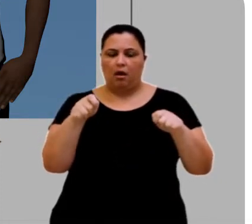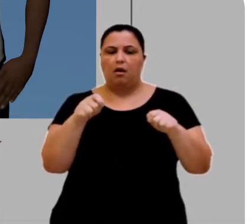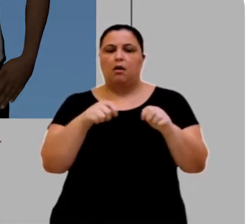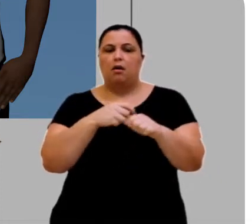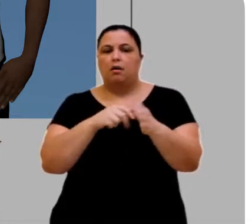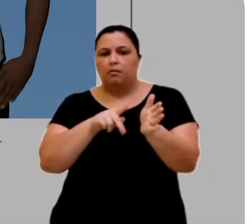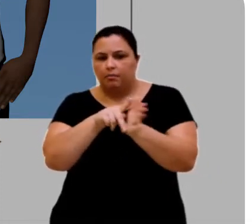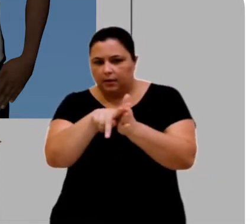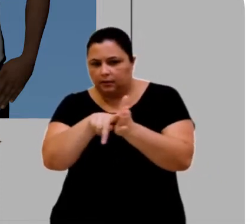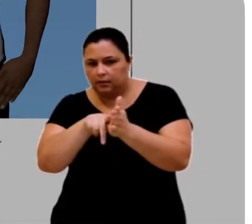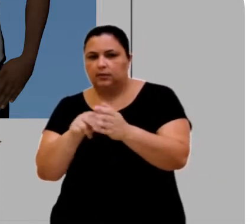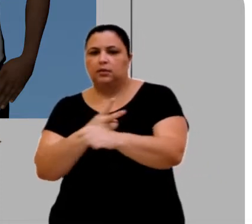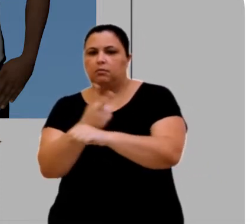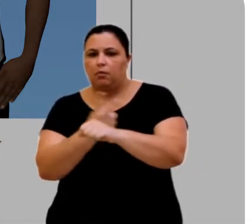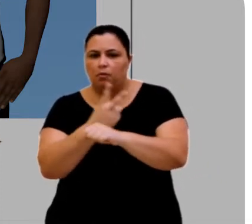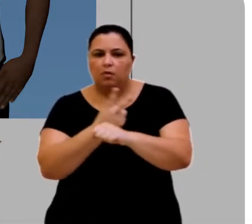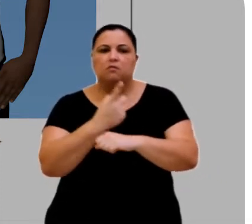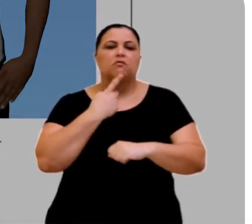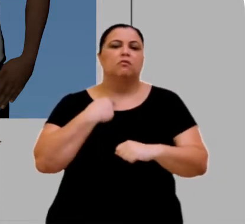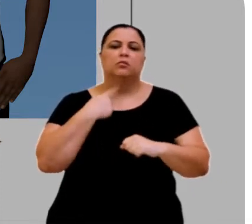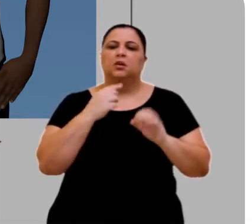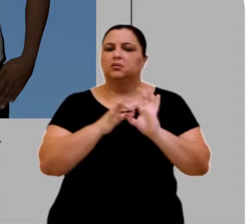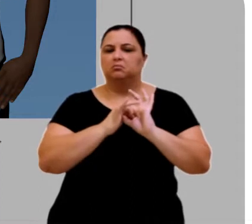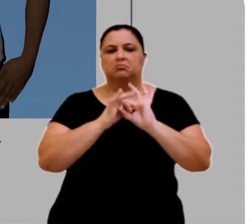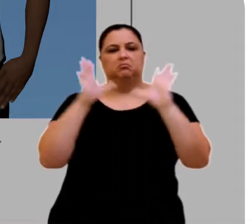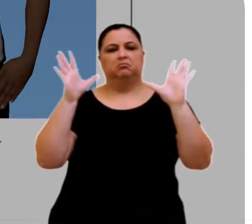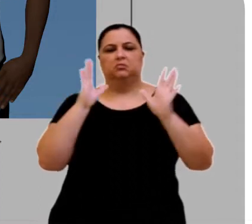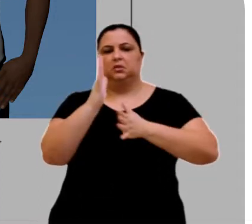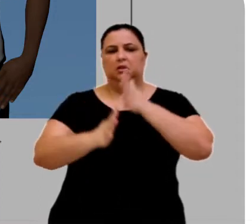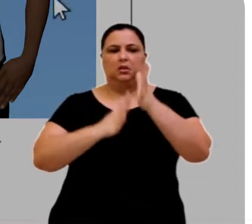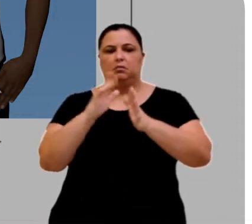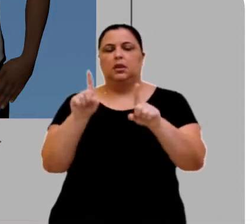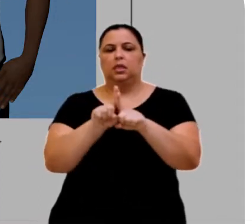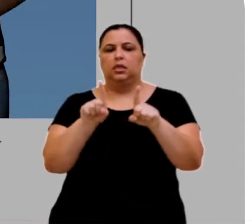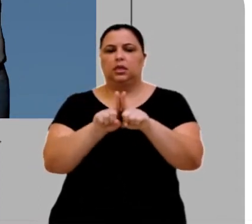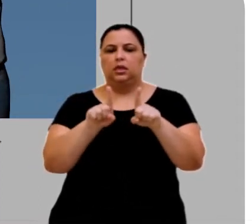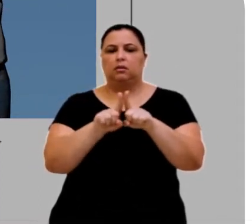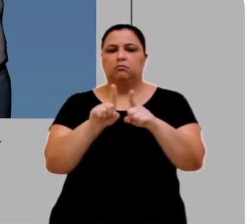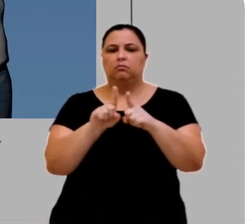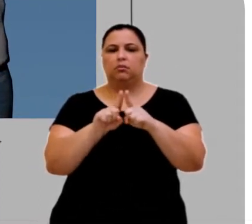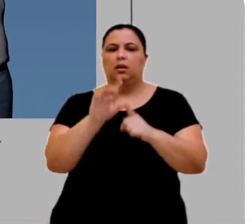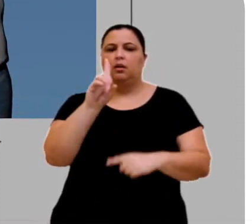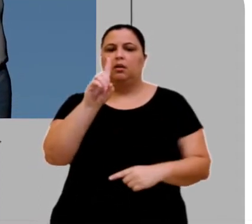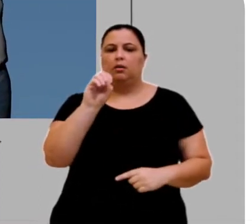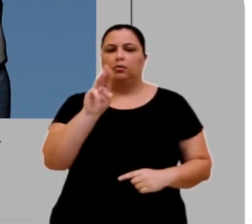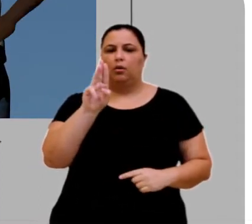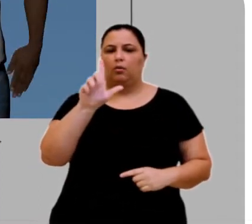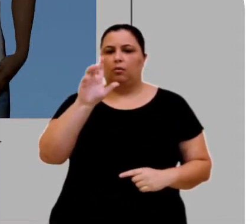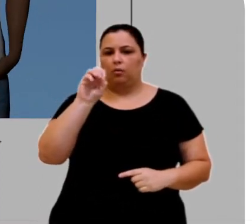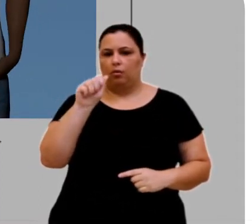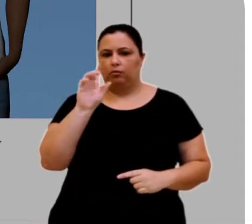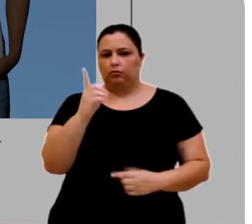consulta, mediante busca avançada, por elementos específicos da Libras e permite também o download